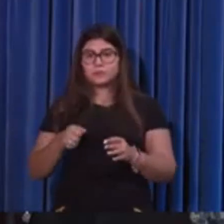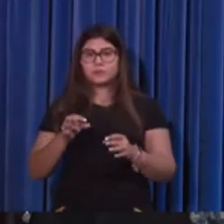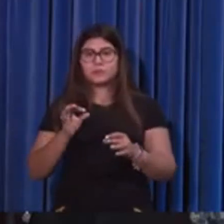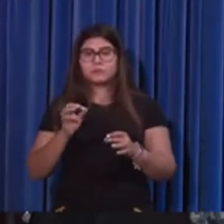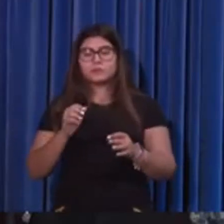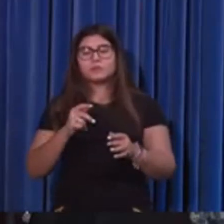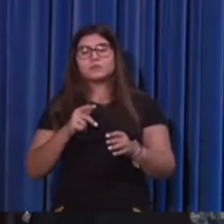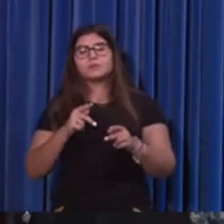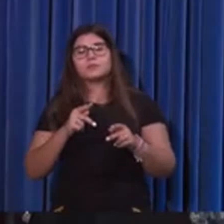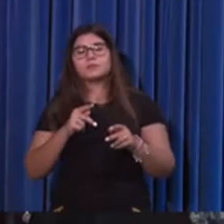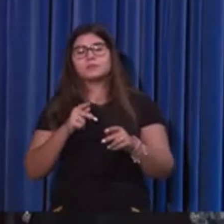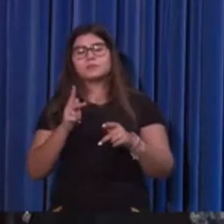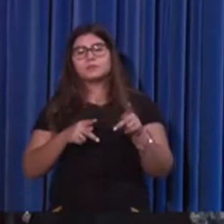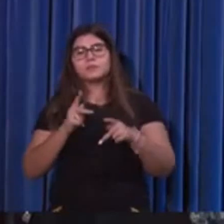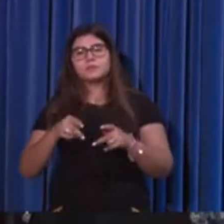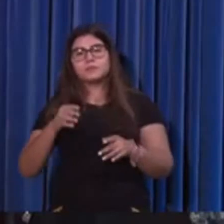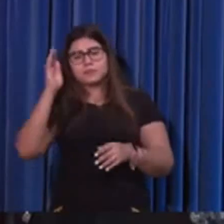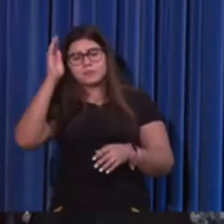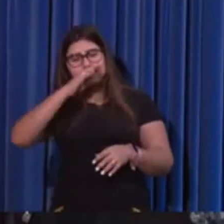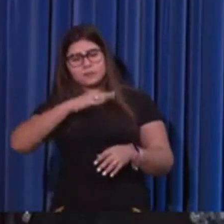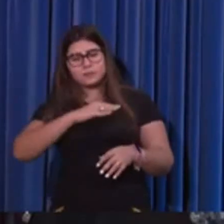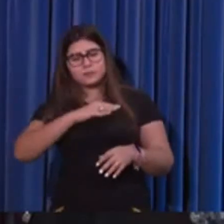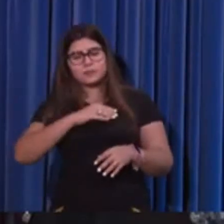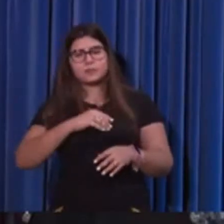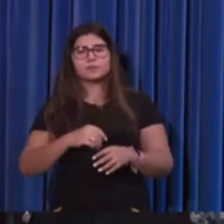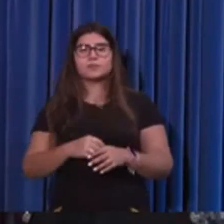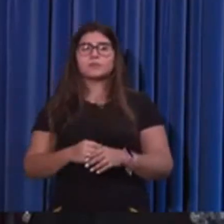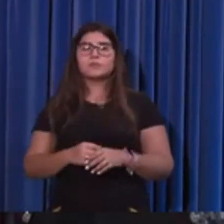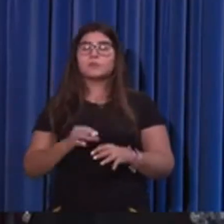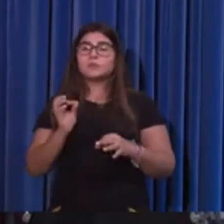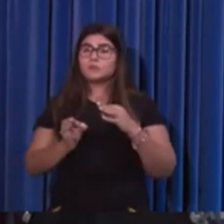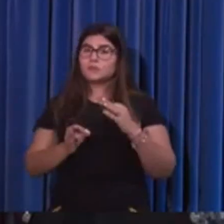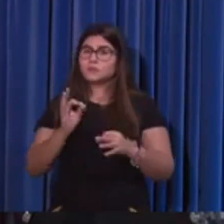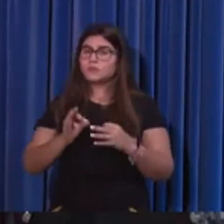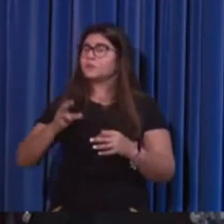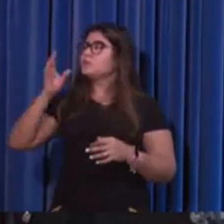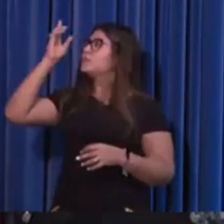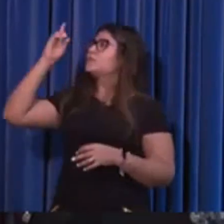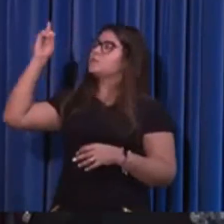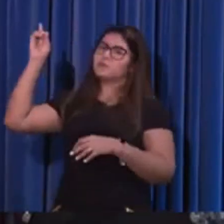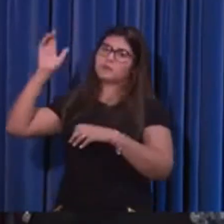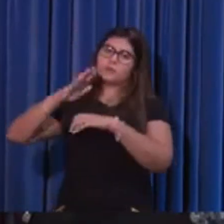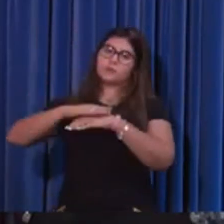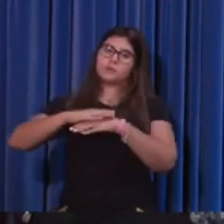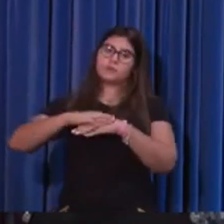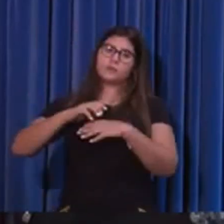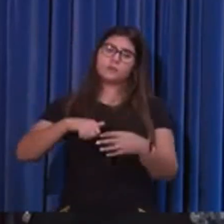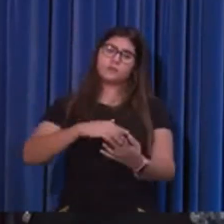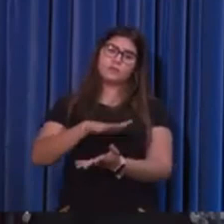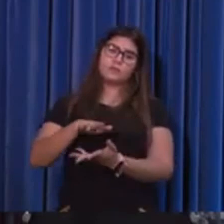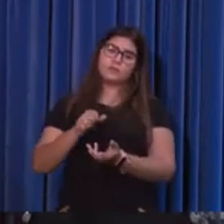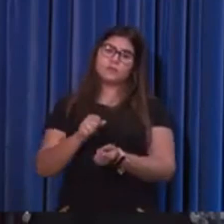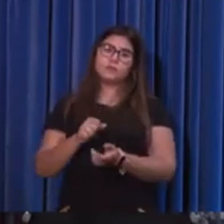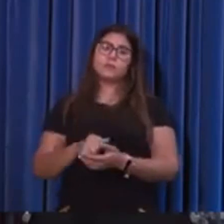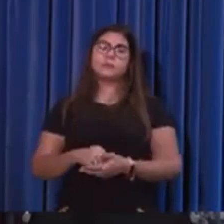esperado, juízo de Deus sobre o mundo, que é do capítulo 3, versículo 13 até o 4, 6.